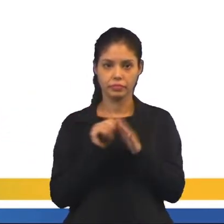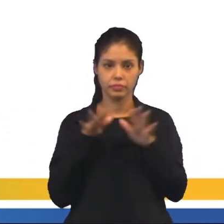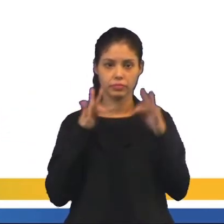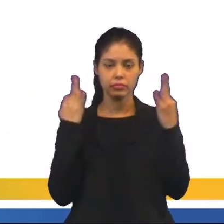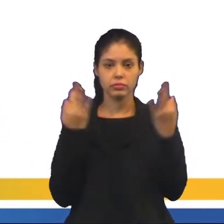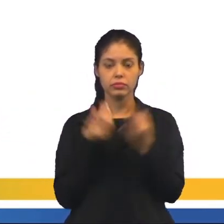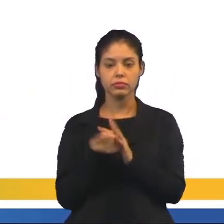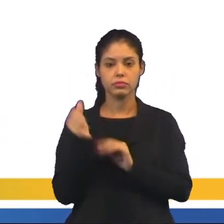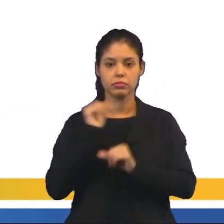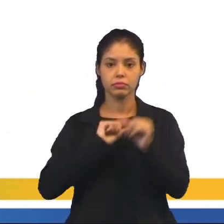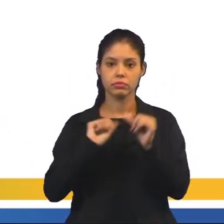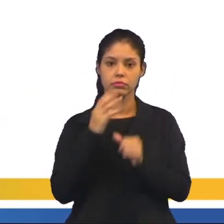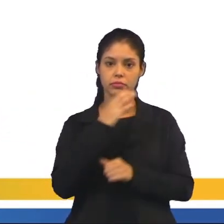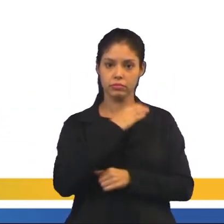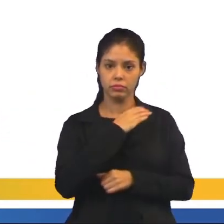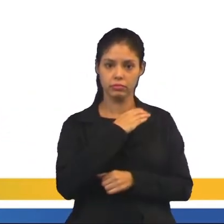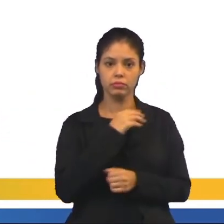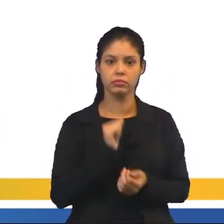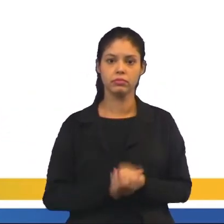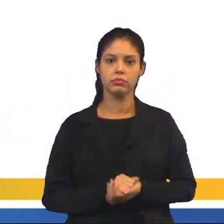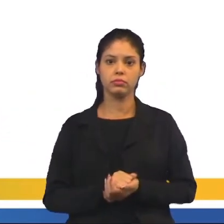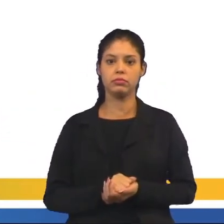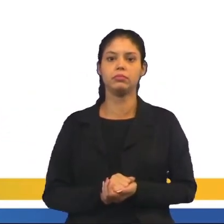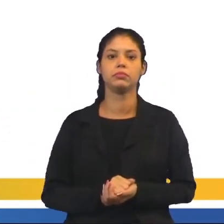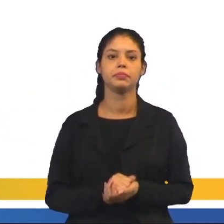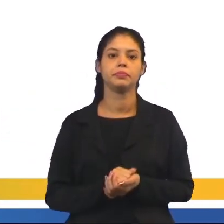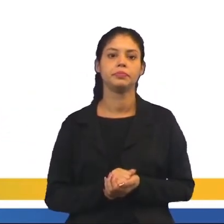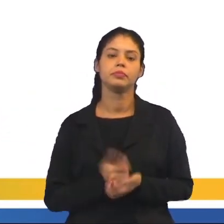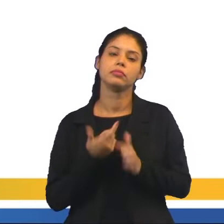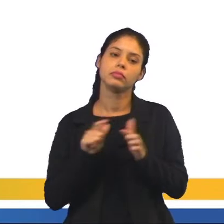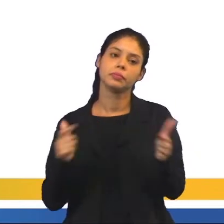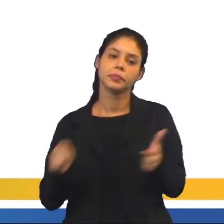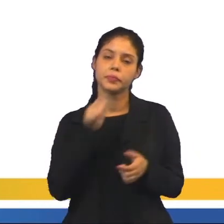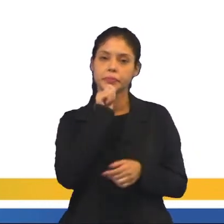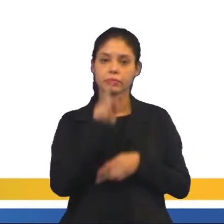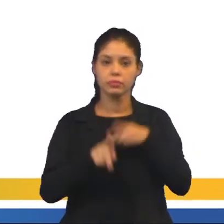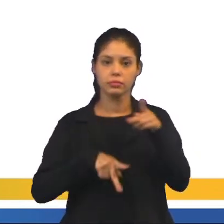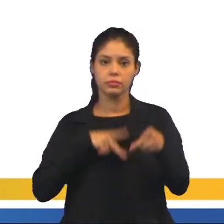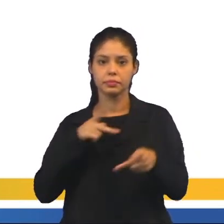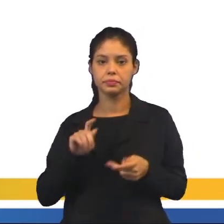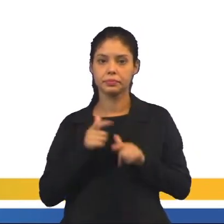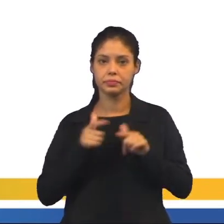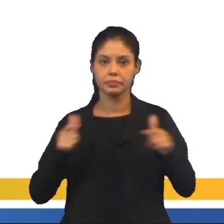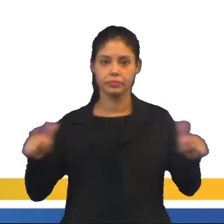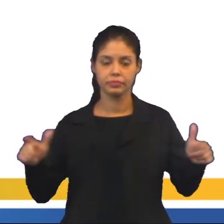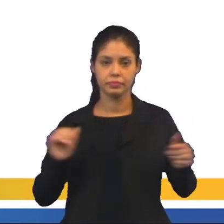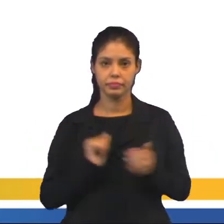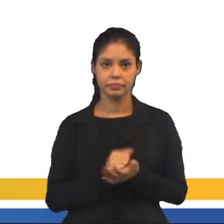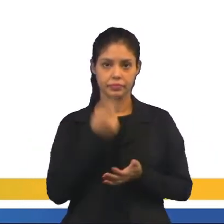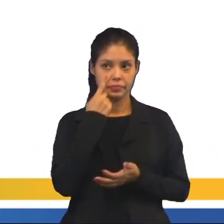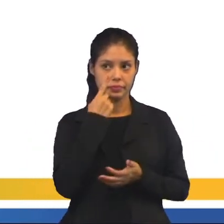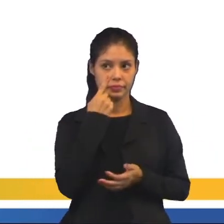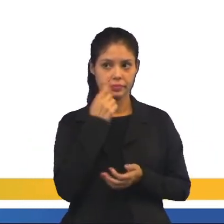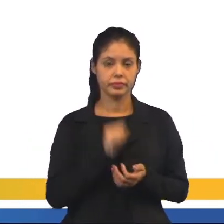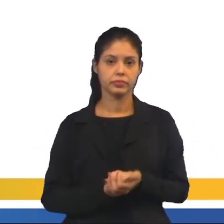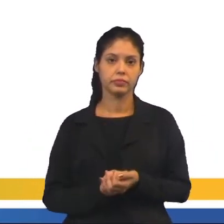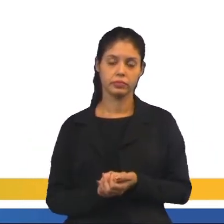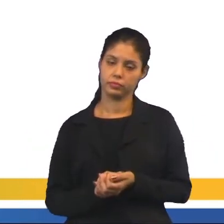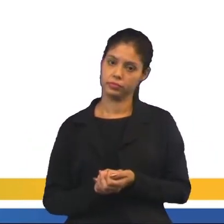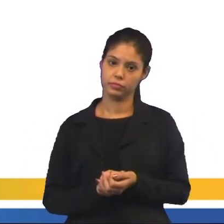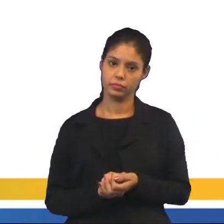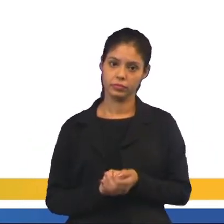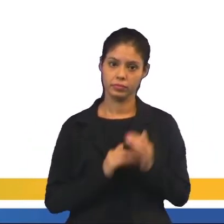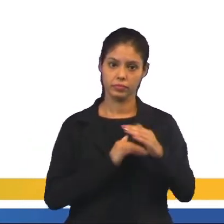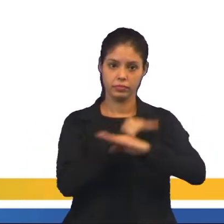muitas famílias a se mudar para as cidades, aumentando a população urbana no mundo. Então vejam aí que essa urbanização no mundo,